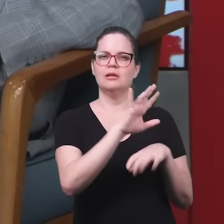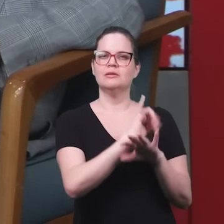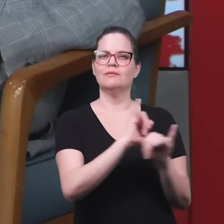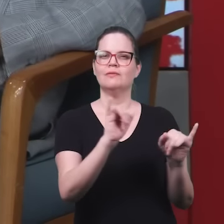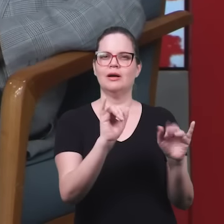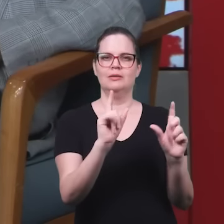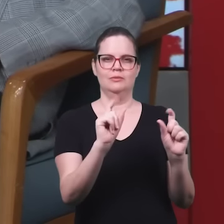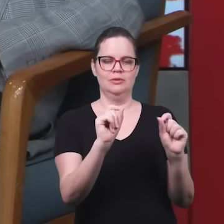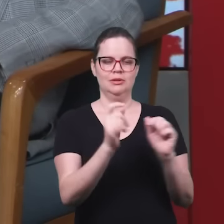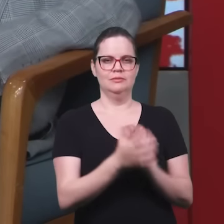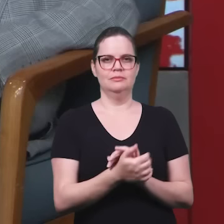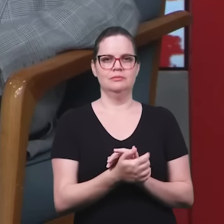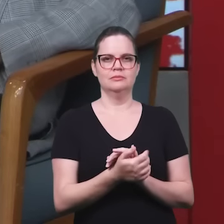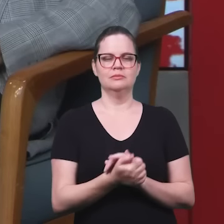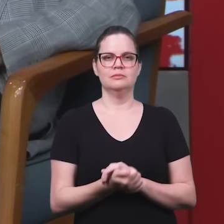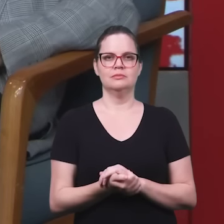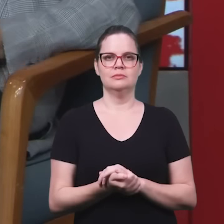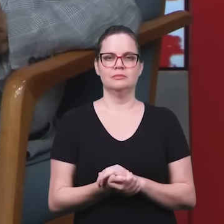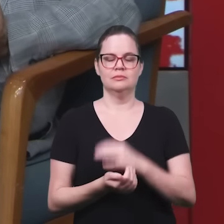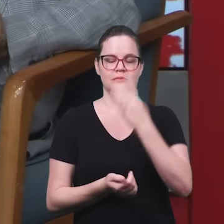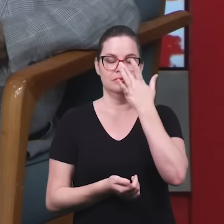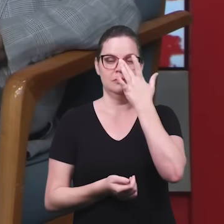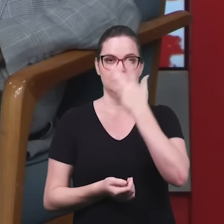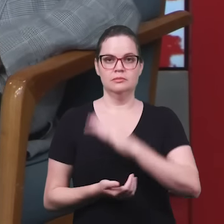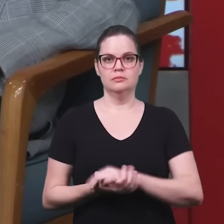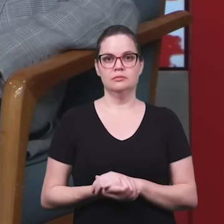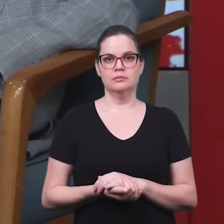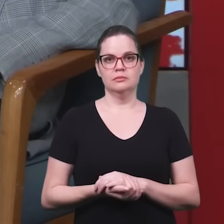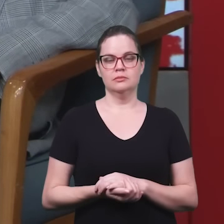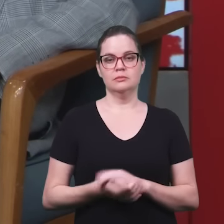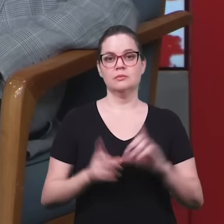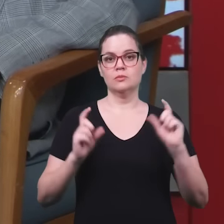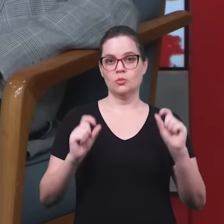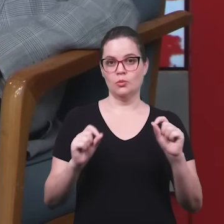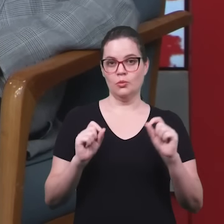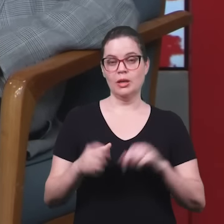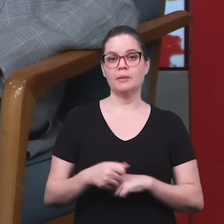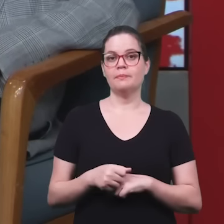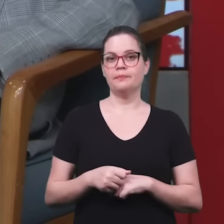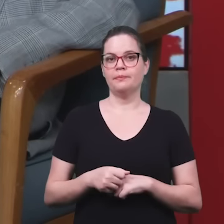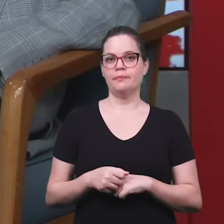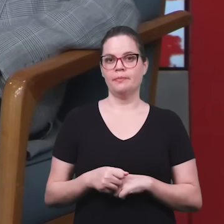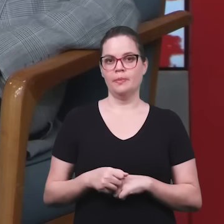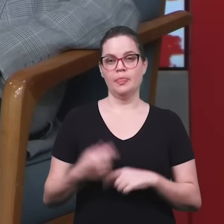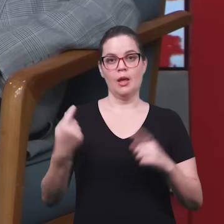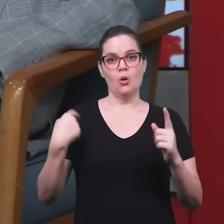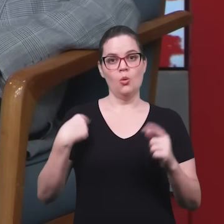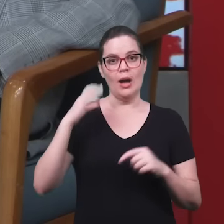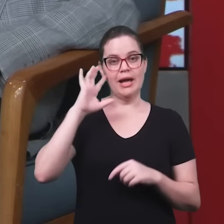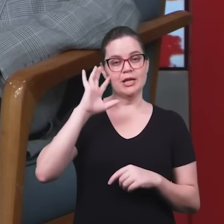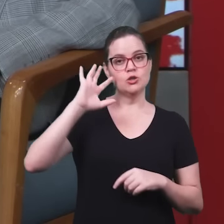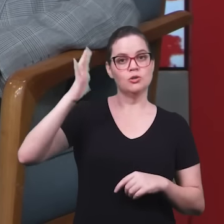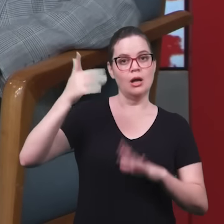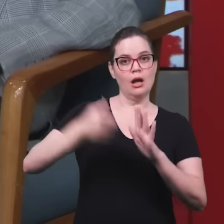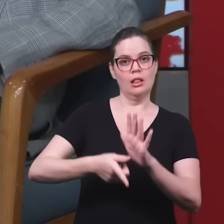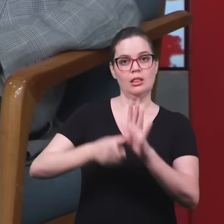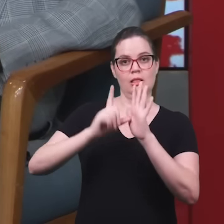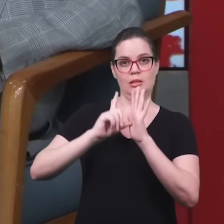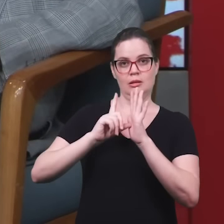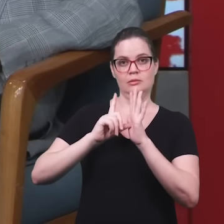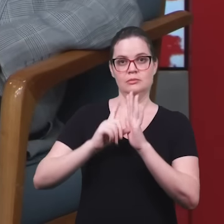que a medida profilática, né, a medida